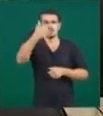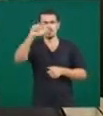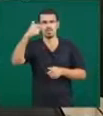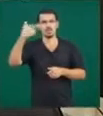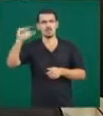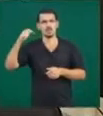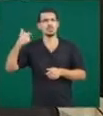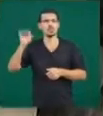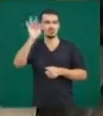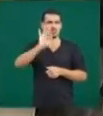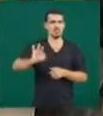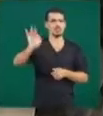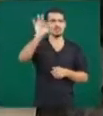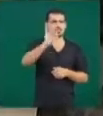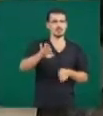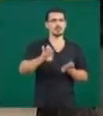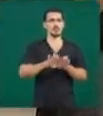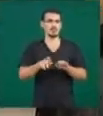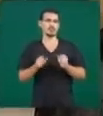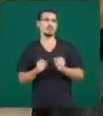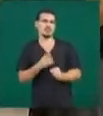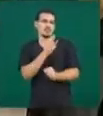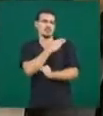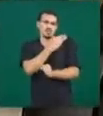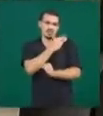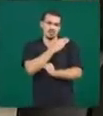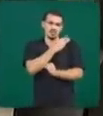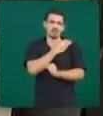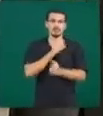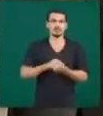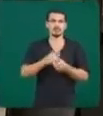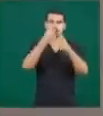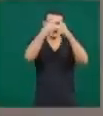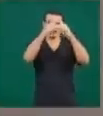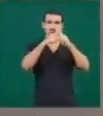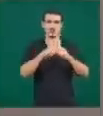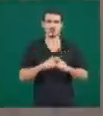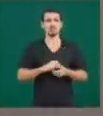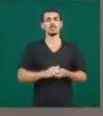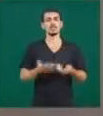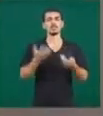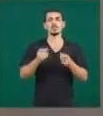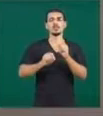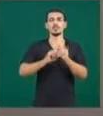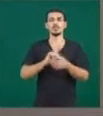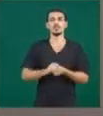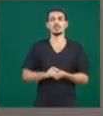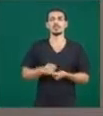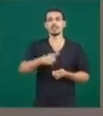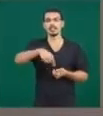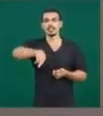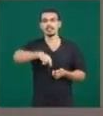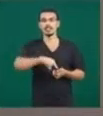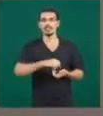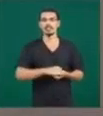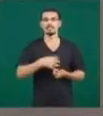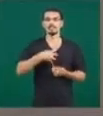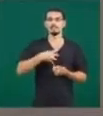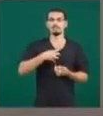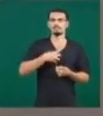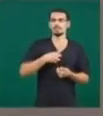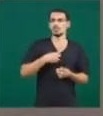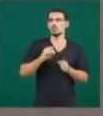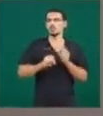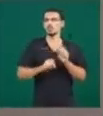outras escolas ou até de ensino médio podem estar competindo. E a intenção é realmente ele se sentir mais útil, o aluno